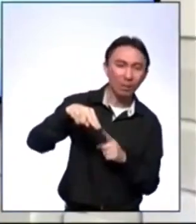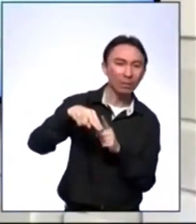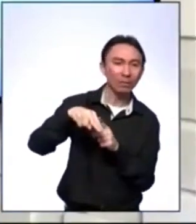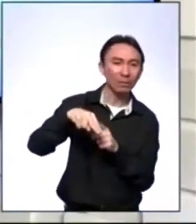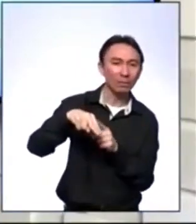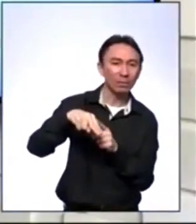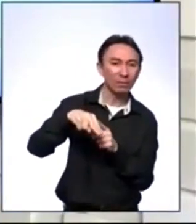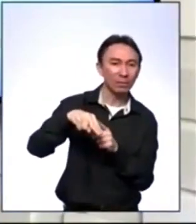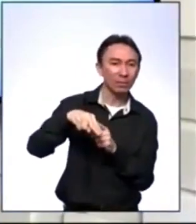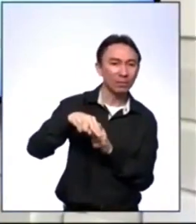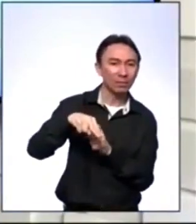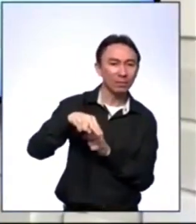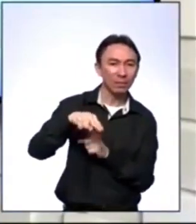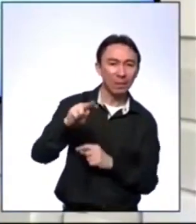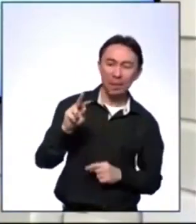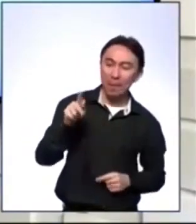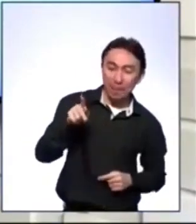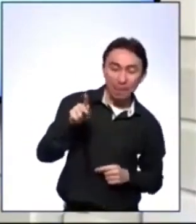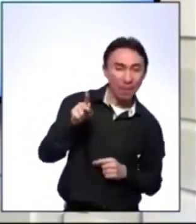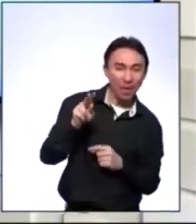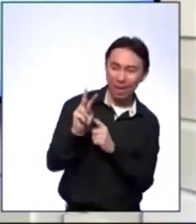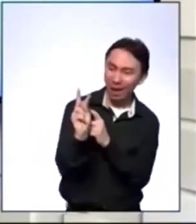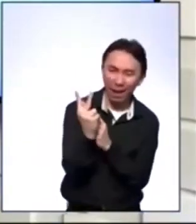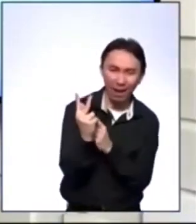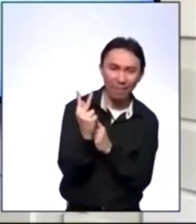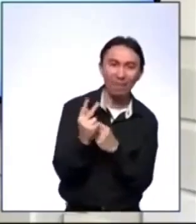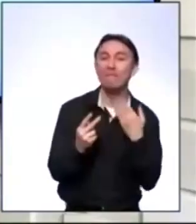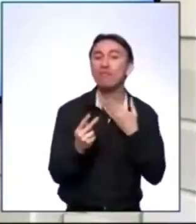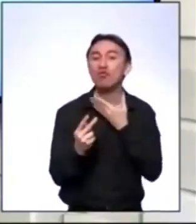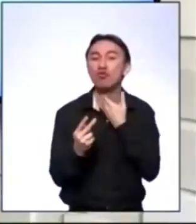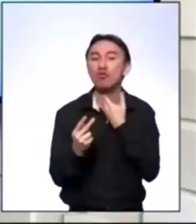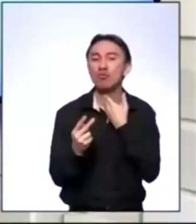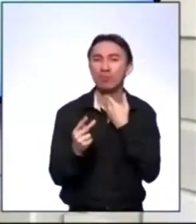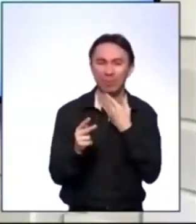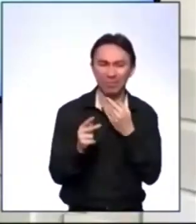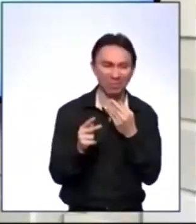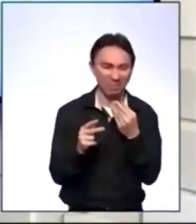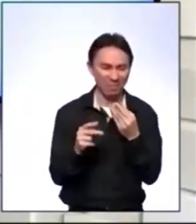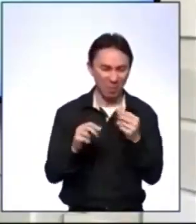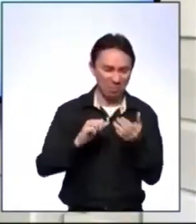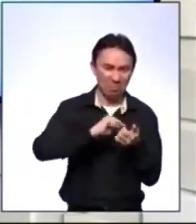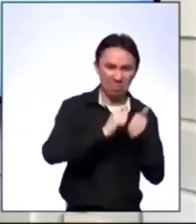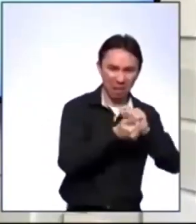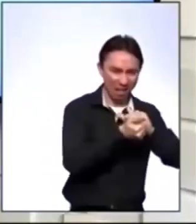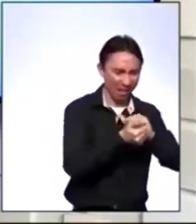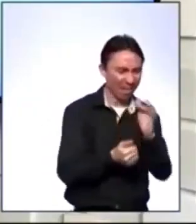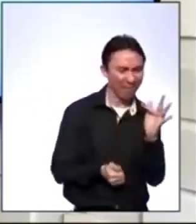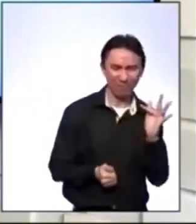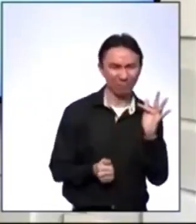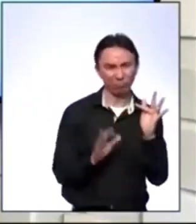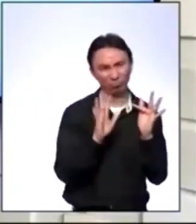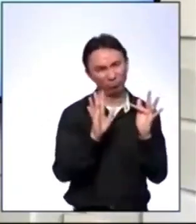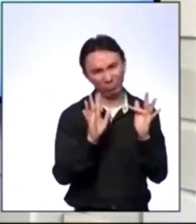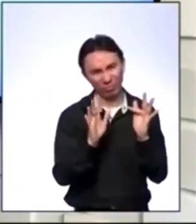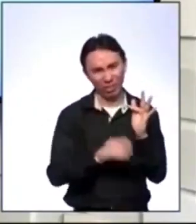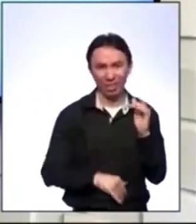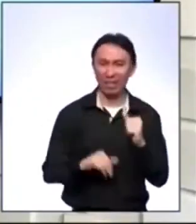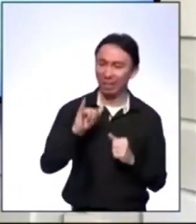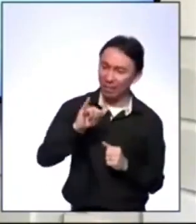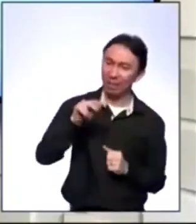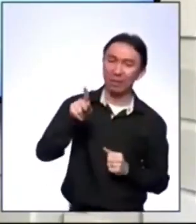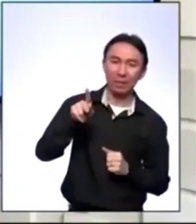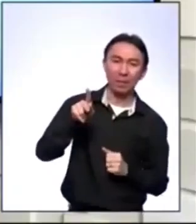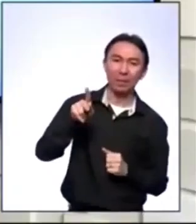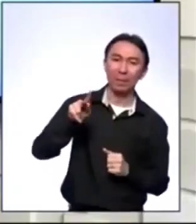aquele PH em F, me desculpa aí os especialistas, tá? Mas, pô, IFAM, como IFAM? IPAM,